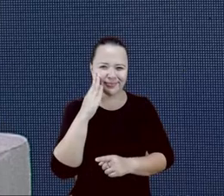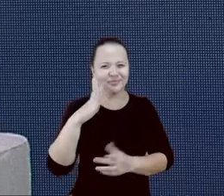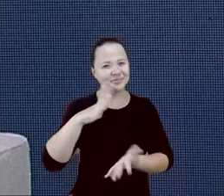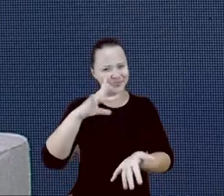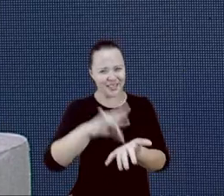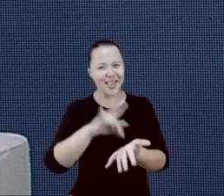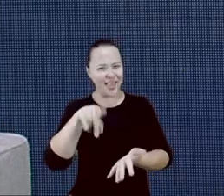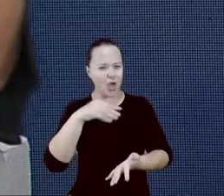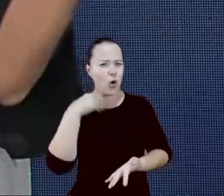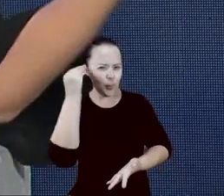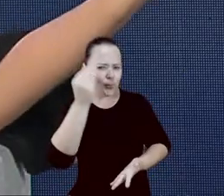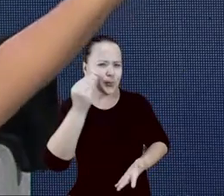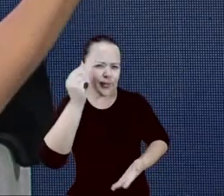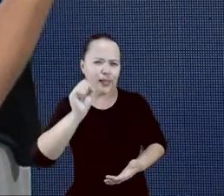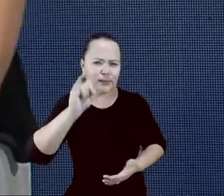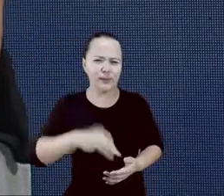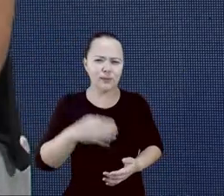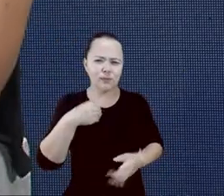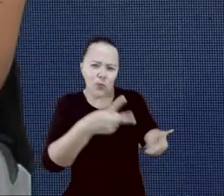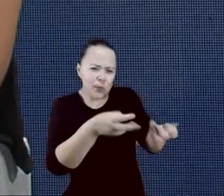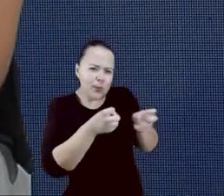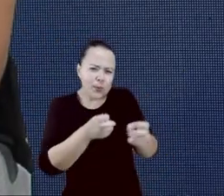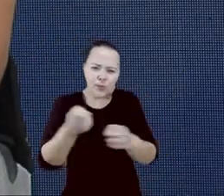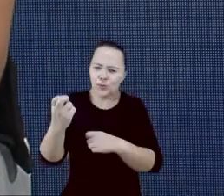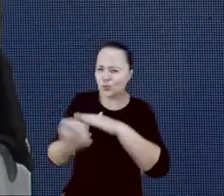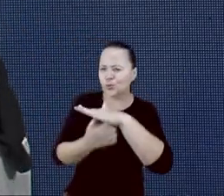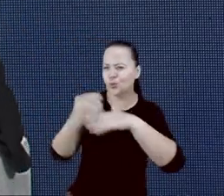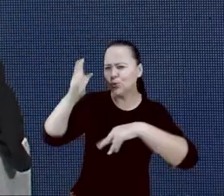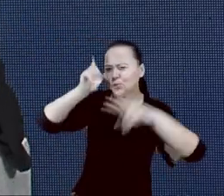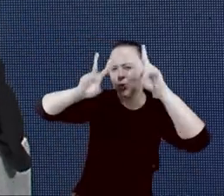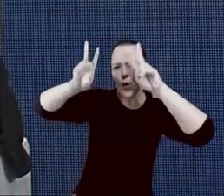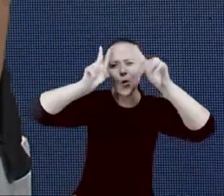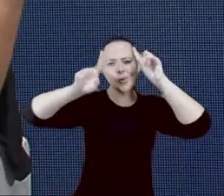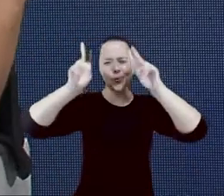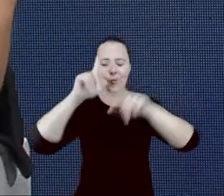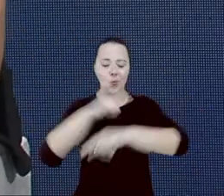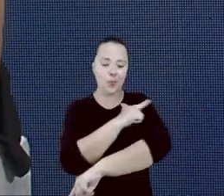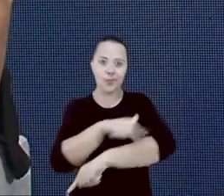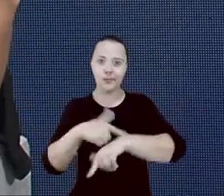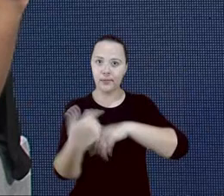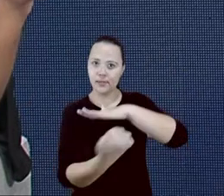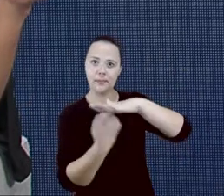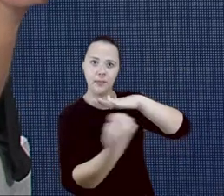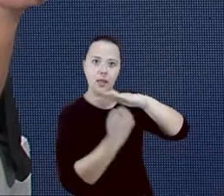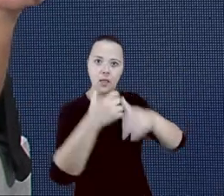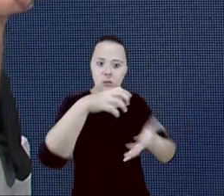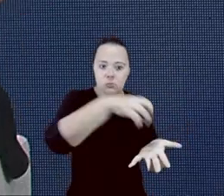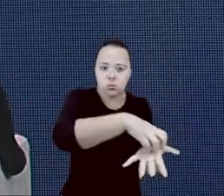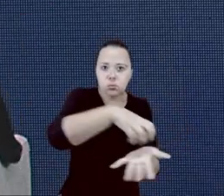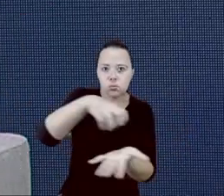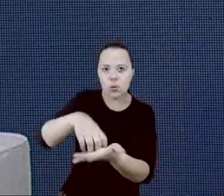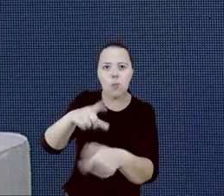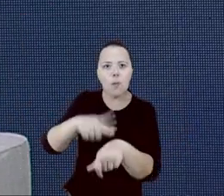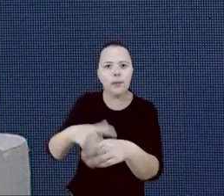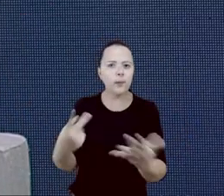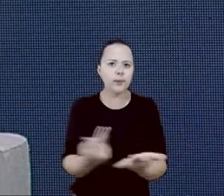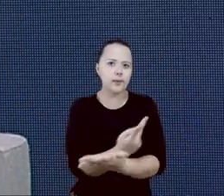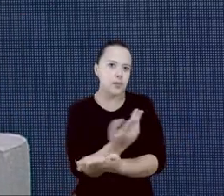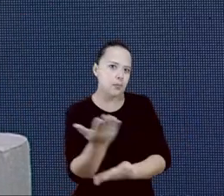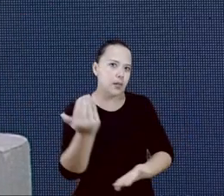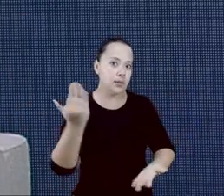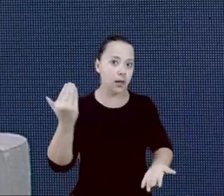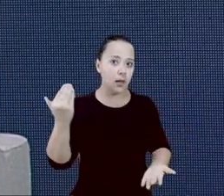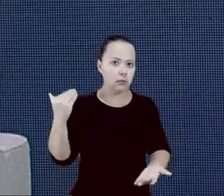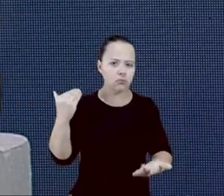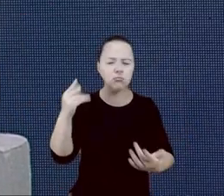se você olhar em termos históricos de comportamento do mercado momentos em que isso aconteceu quando você olhou para